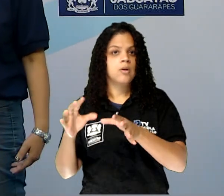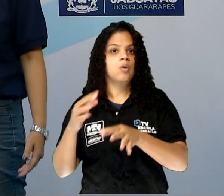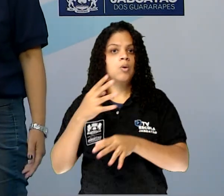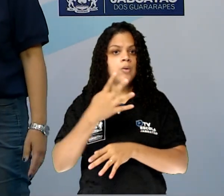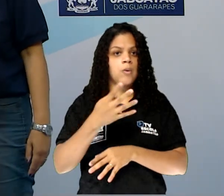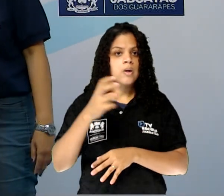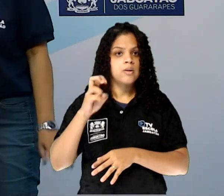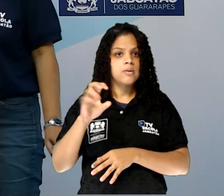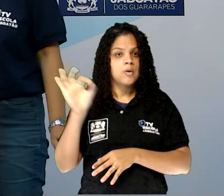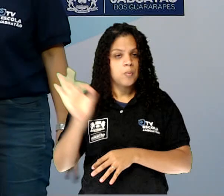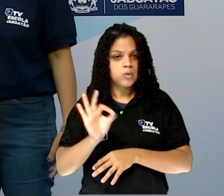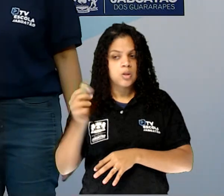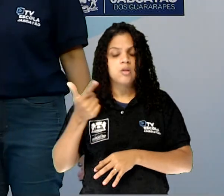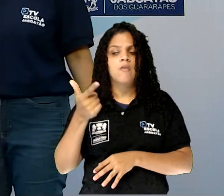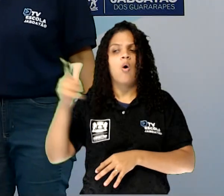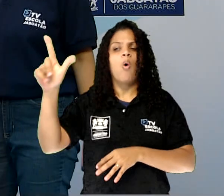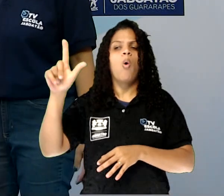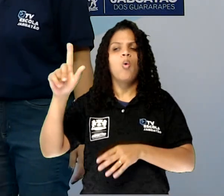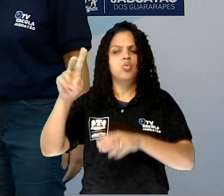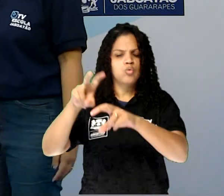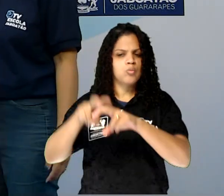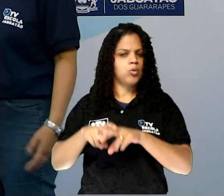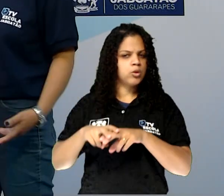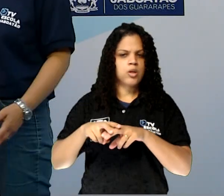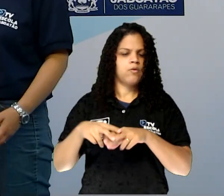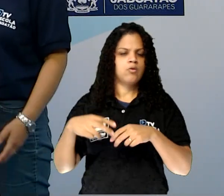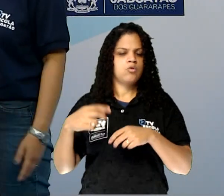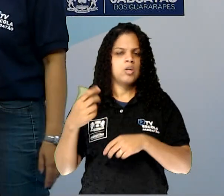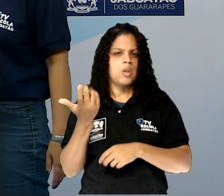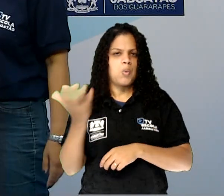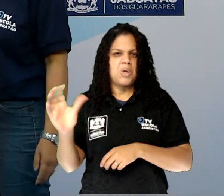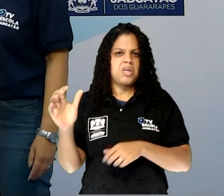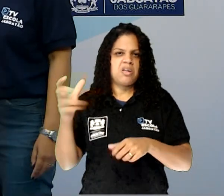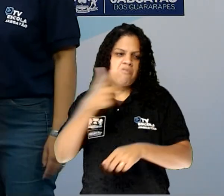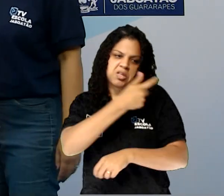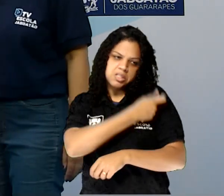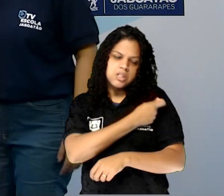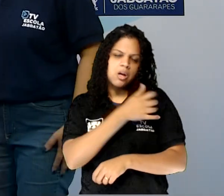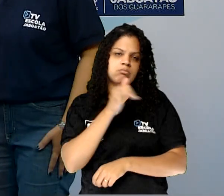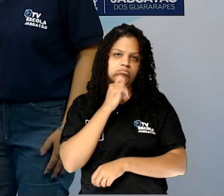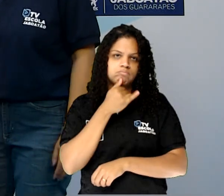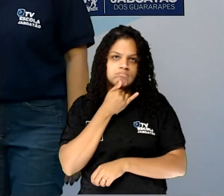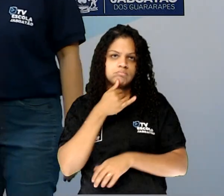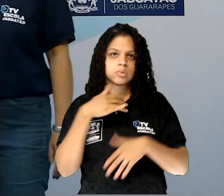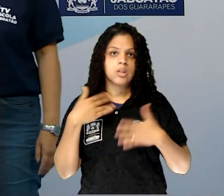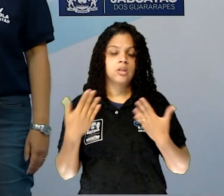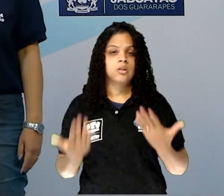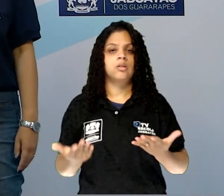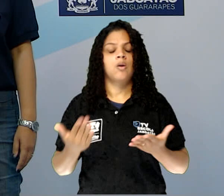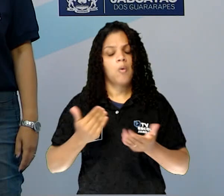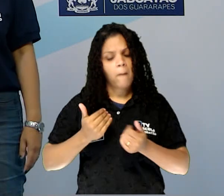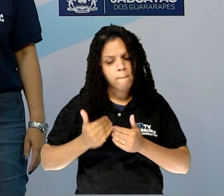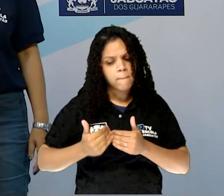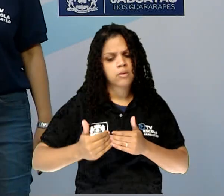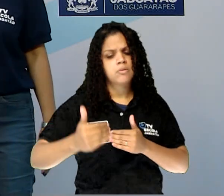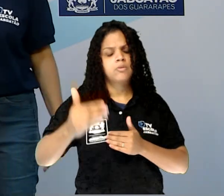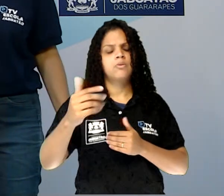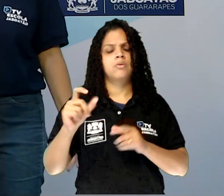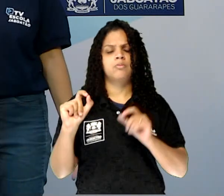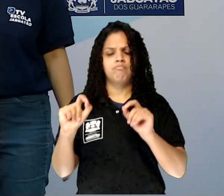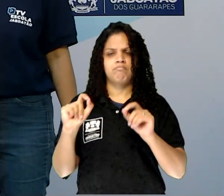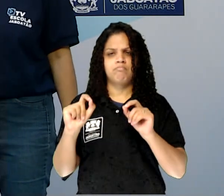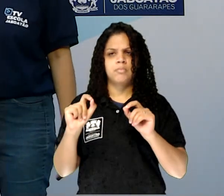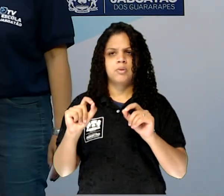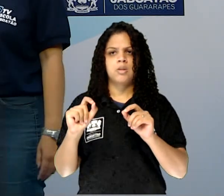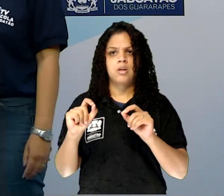responderam outros motivos para não vacinar, né? Então, uma pena. Então, a partir daí, a partir disso, do que a